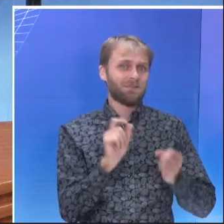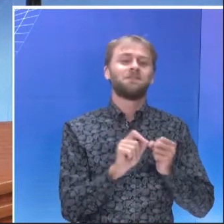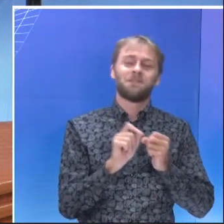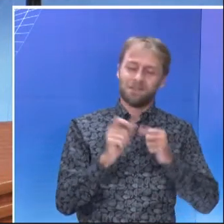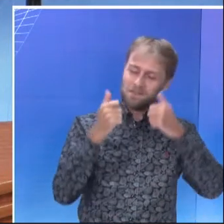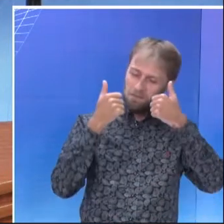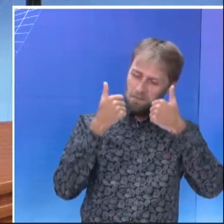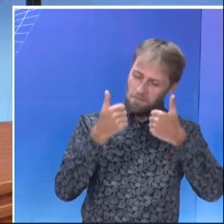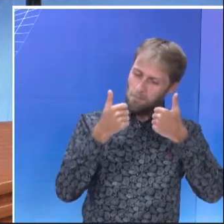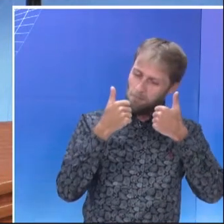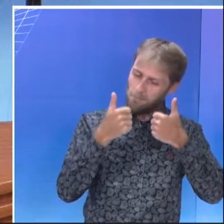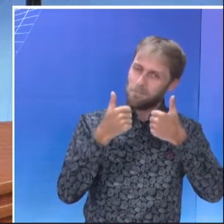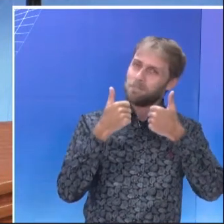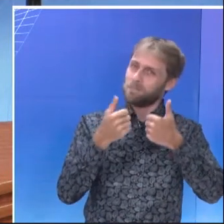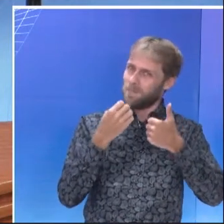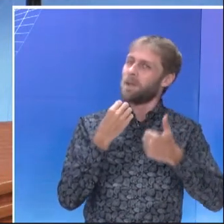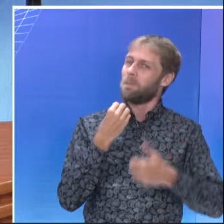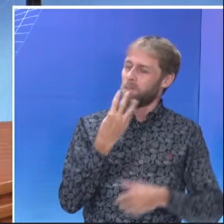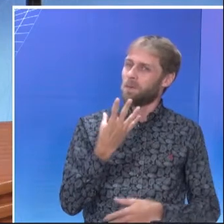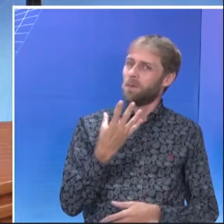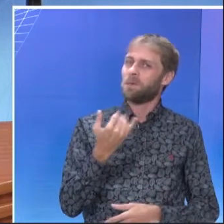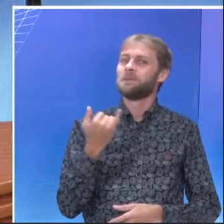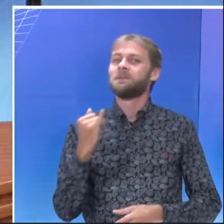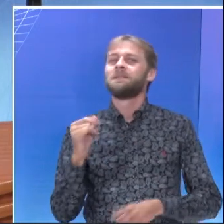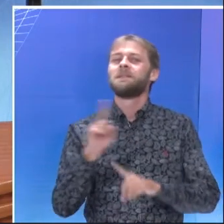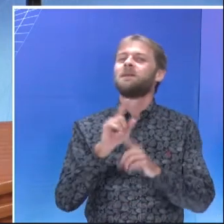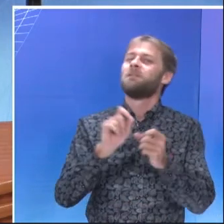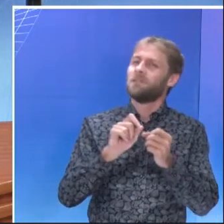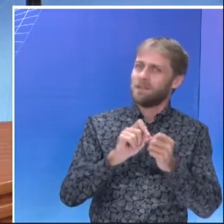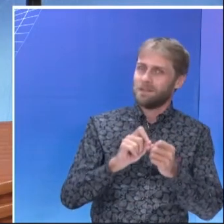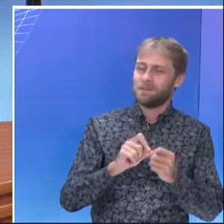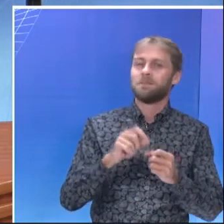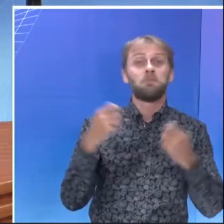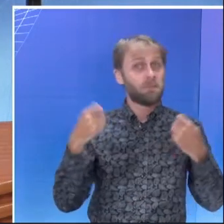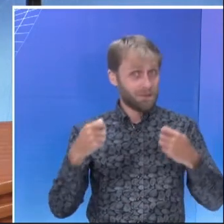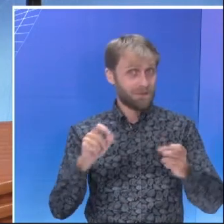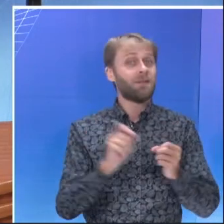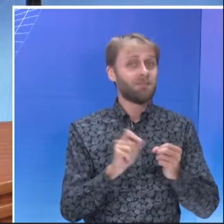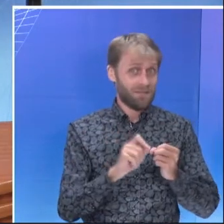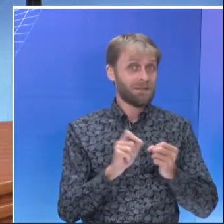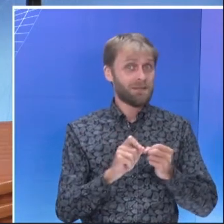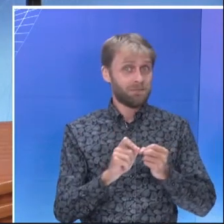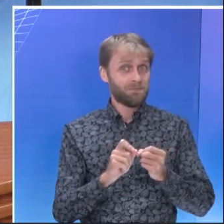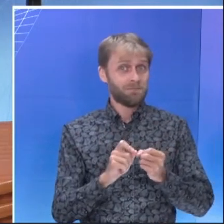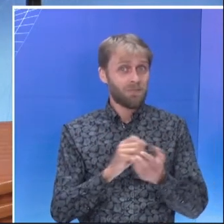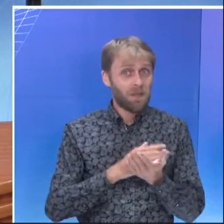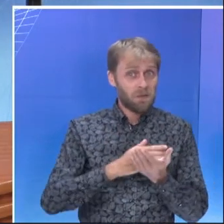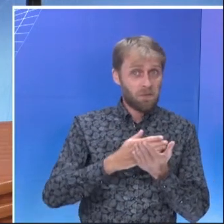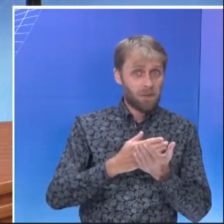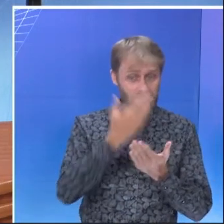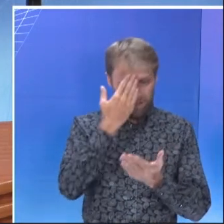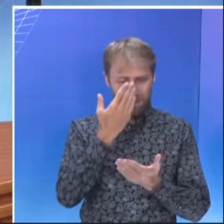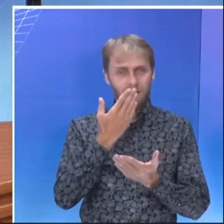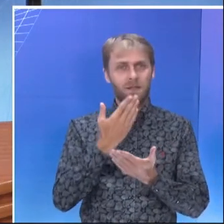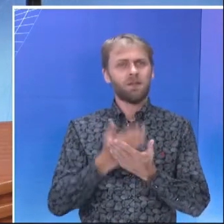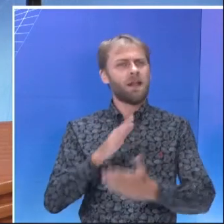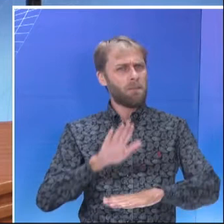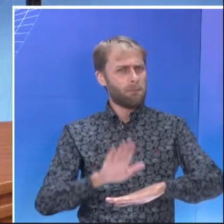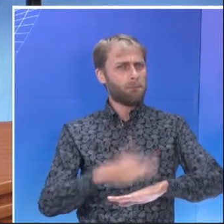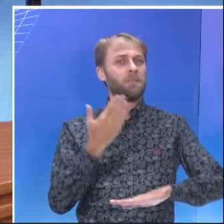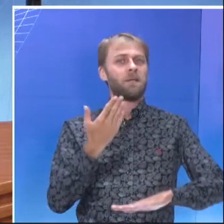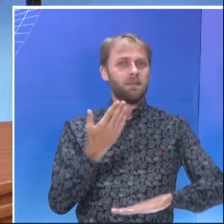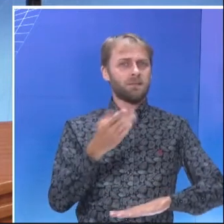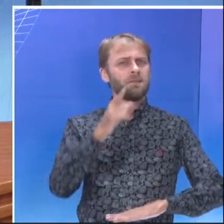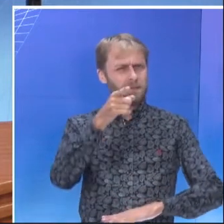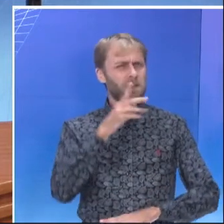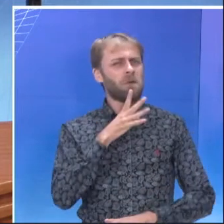né? Muito bem. E se não fizeram, façam essa experiência. Vocês vão começar a ter mais confiança e saber que vocês conhecem sim um